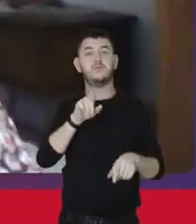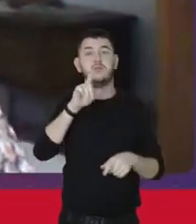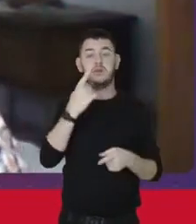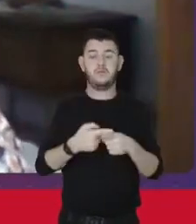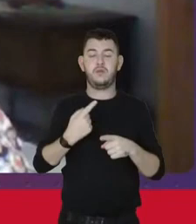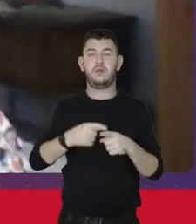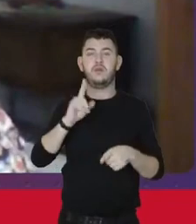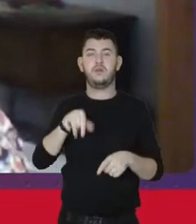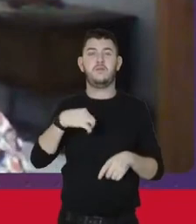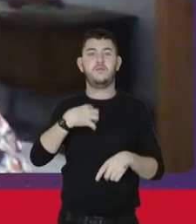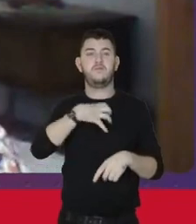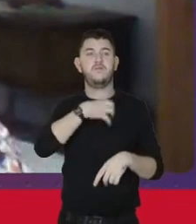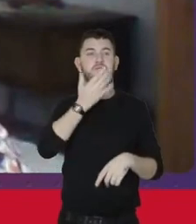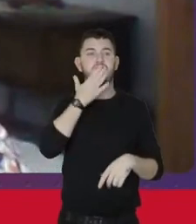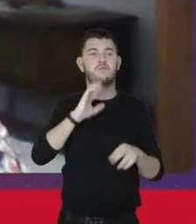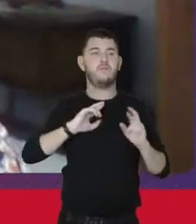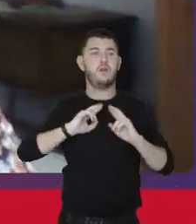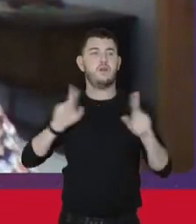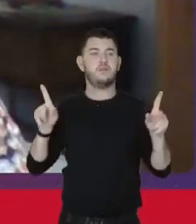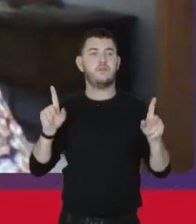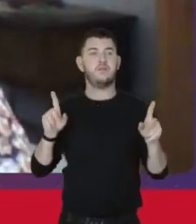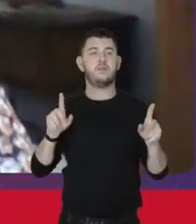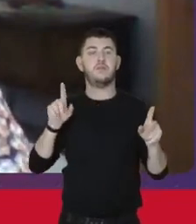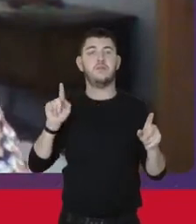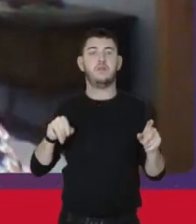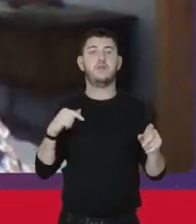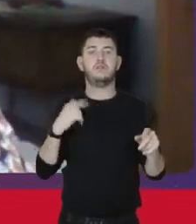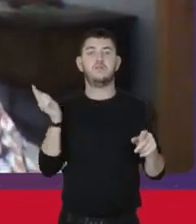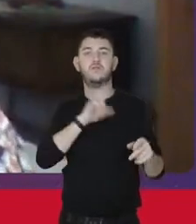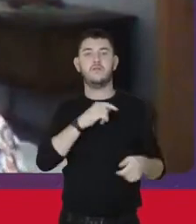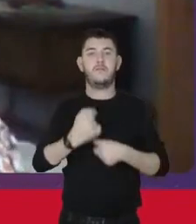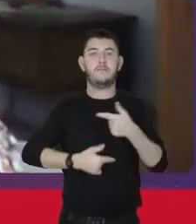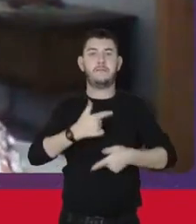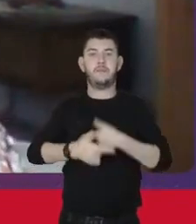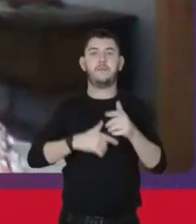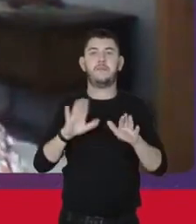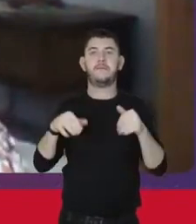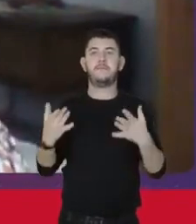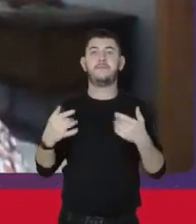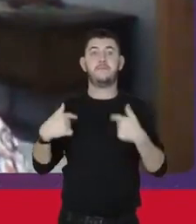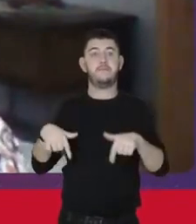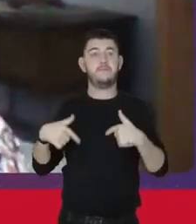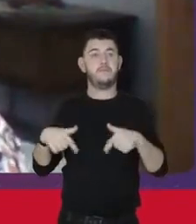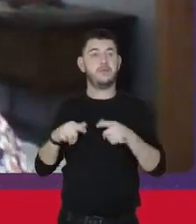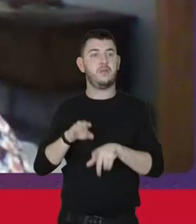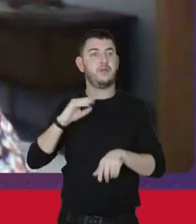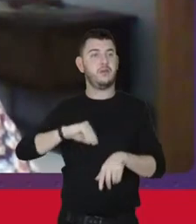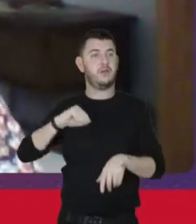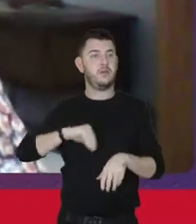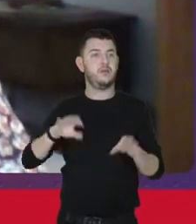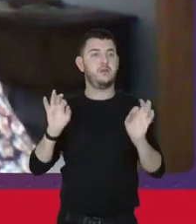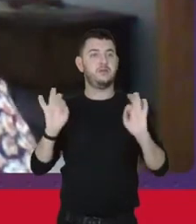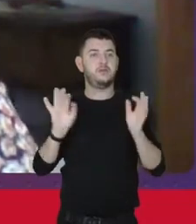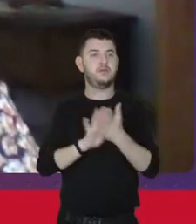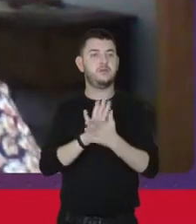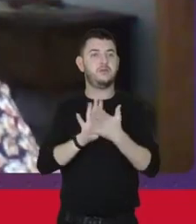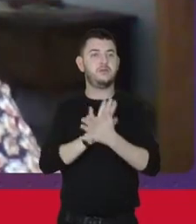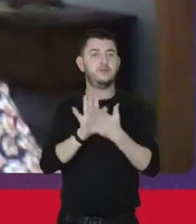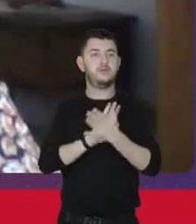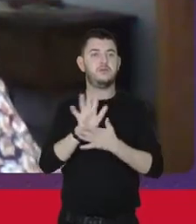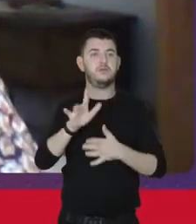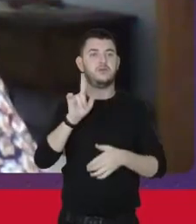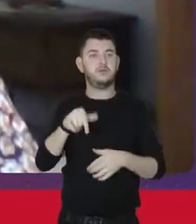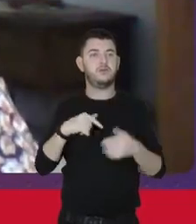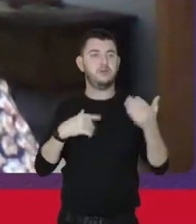são formas alternativas de condição de trabalho. Então, o trabalho não remunerado, que é uma outra